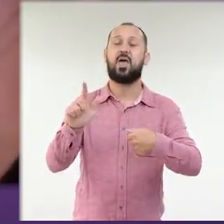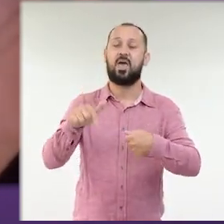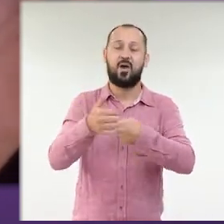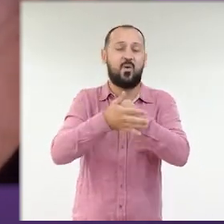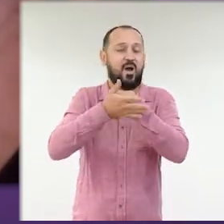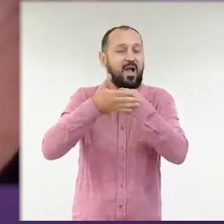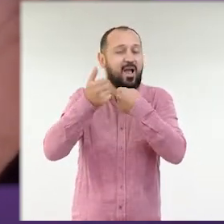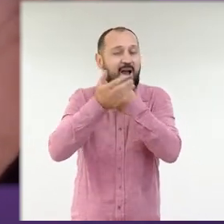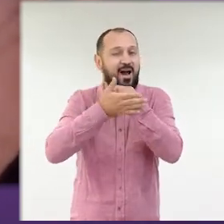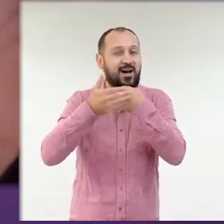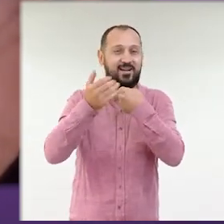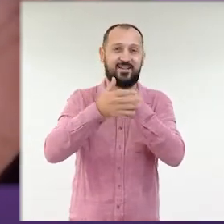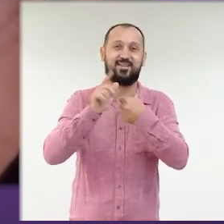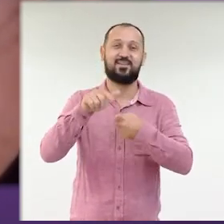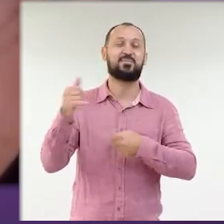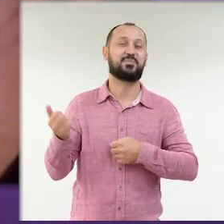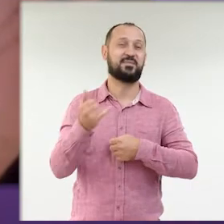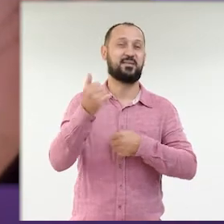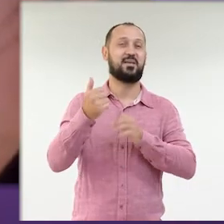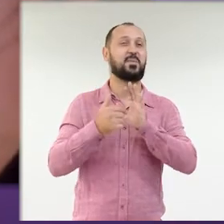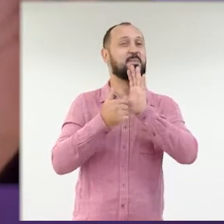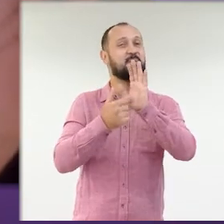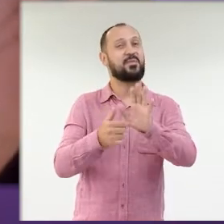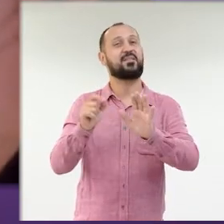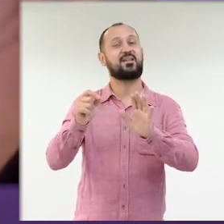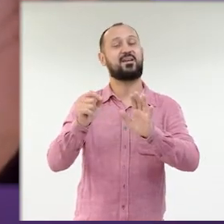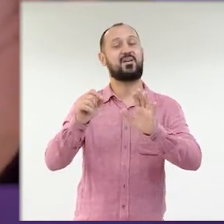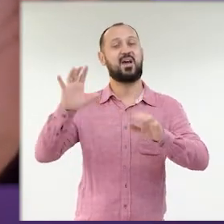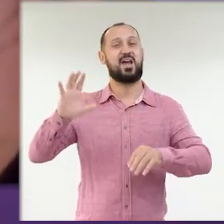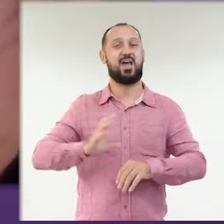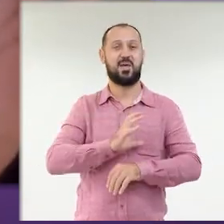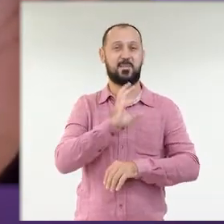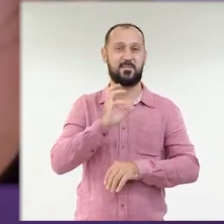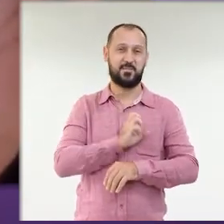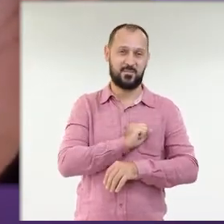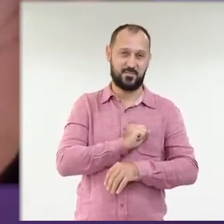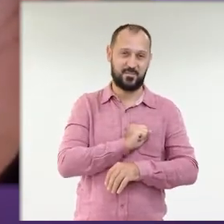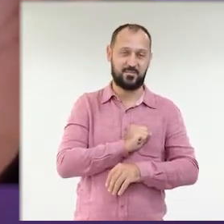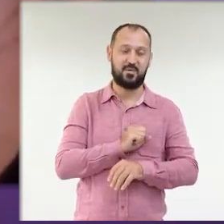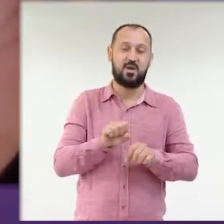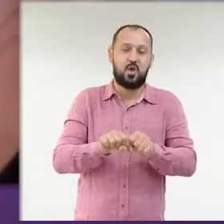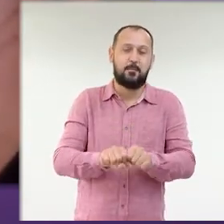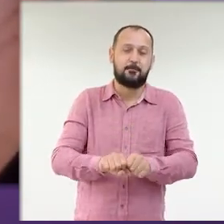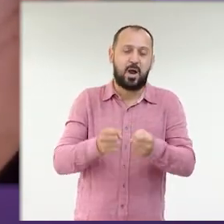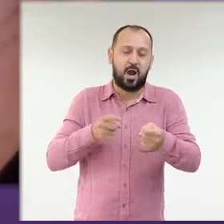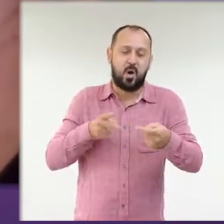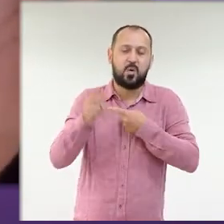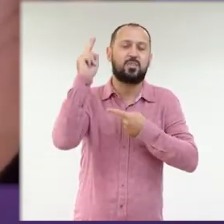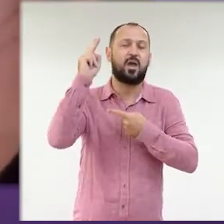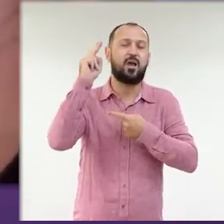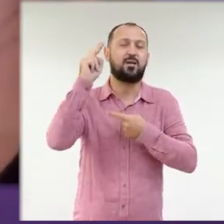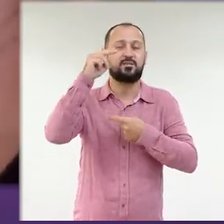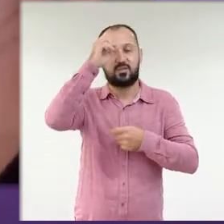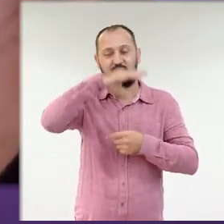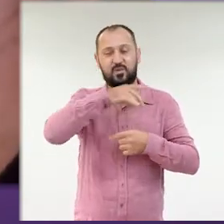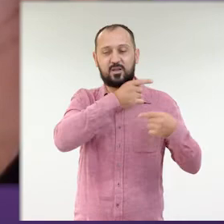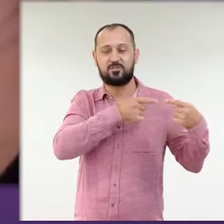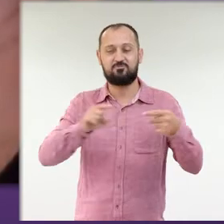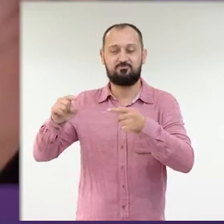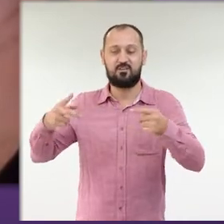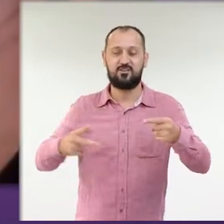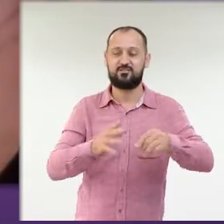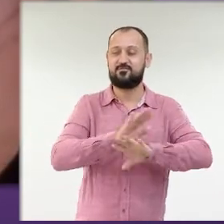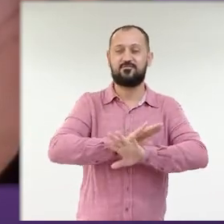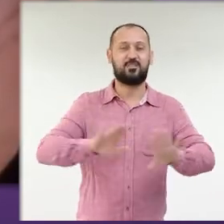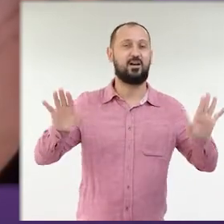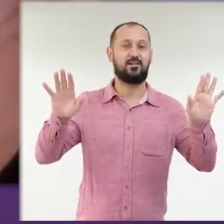carinho, é importante, mas é uma forma de demonstração de amor, quebrar esse ciclo da violência entre os